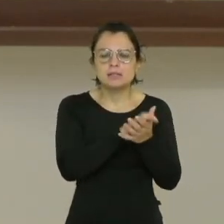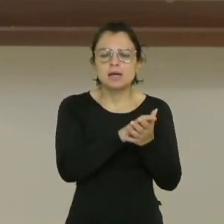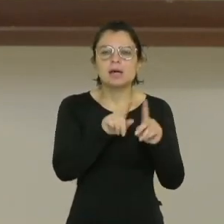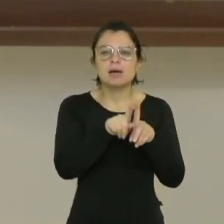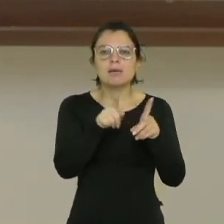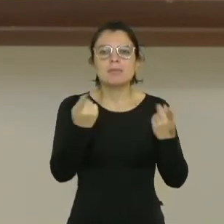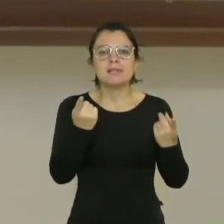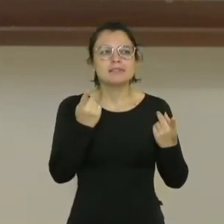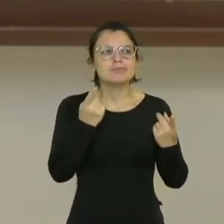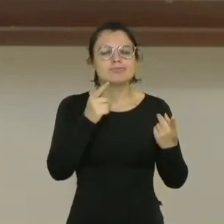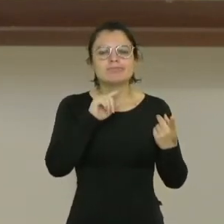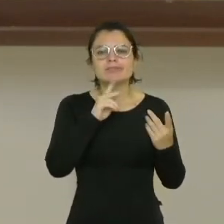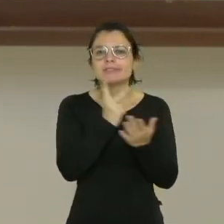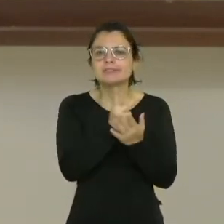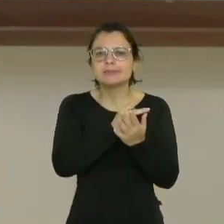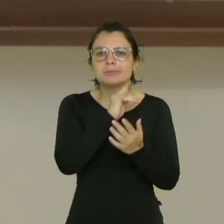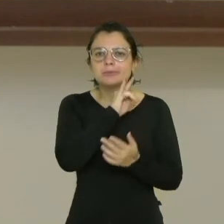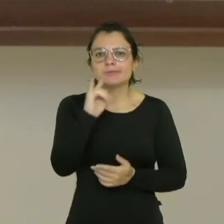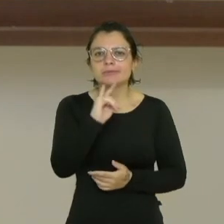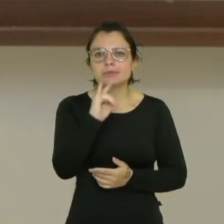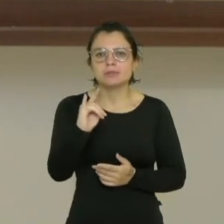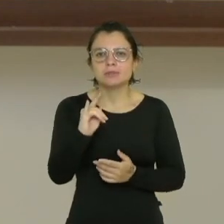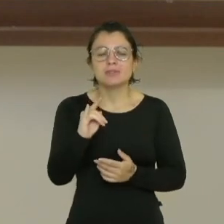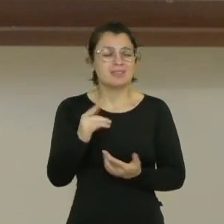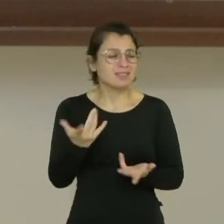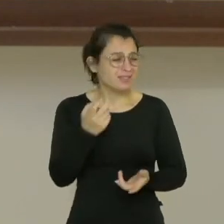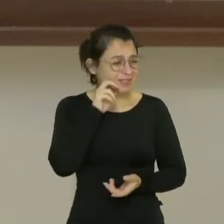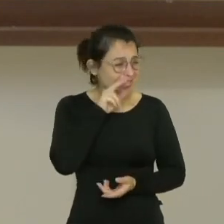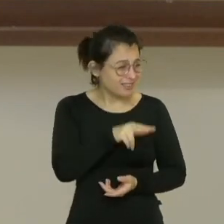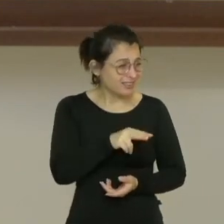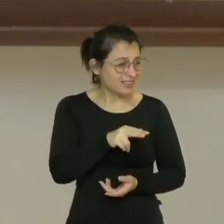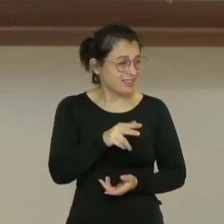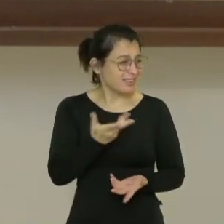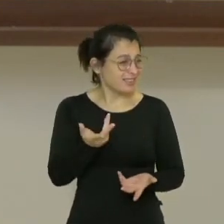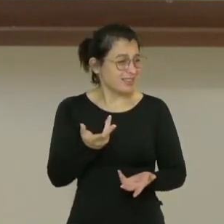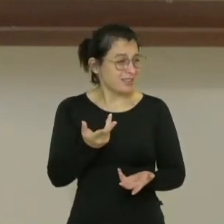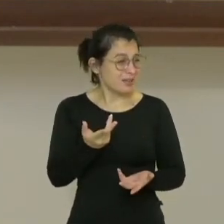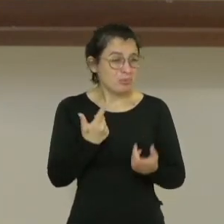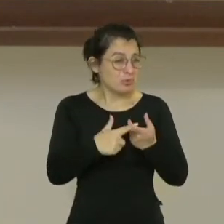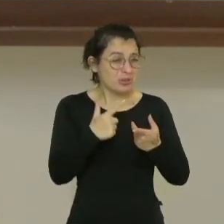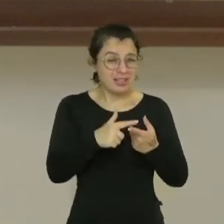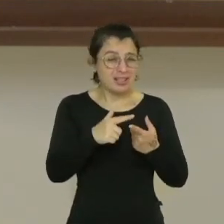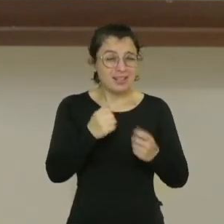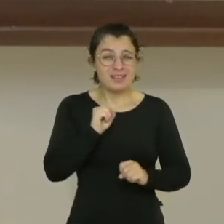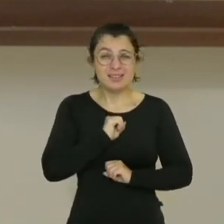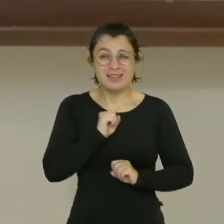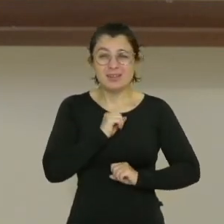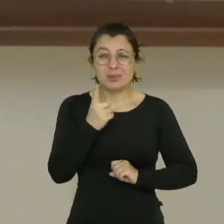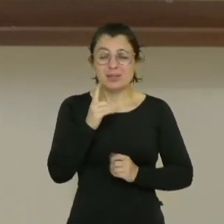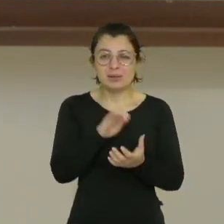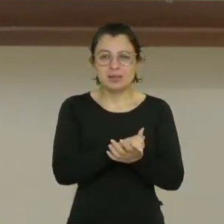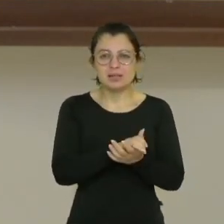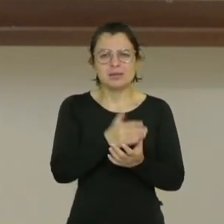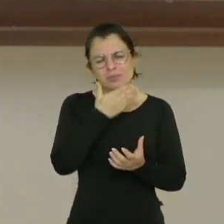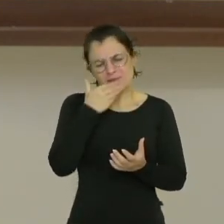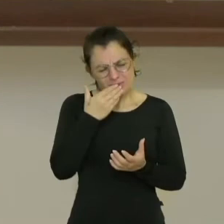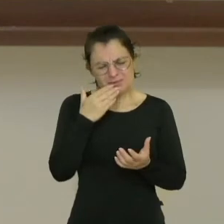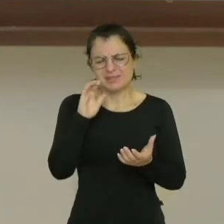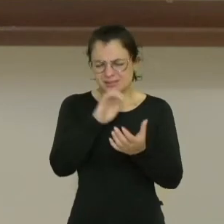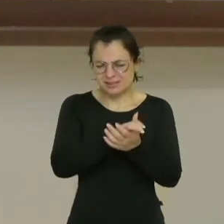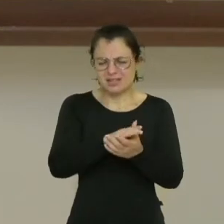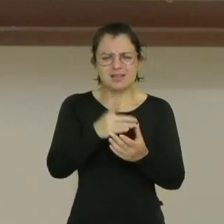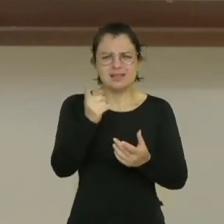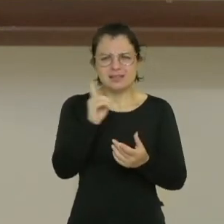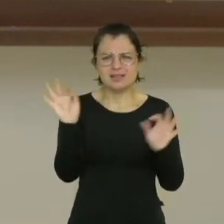havia motivo de existir o celibato. Então, permita que o sacerdote se case, que ele não estará em pecado. Era